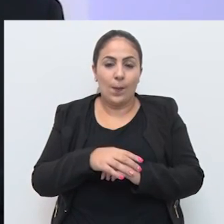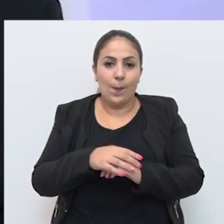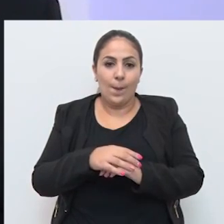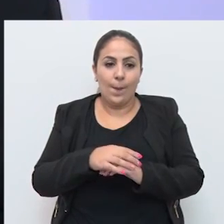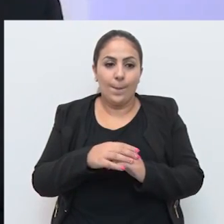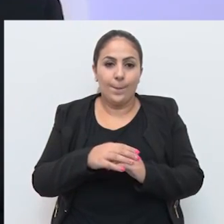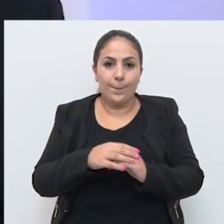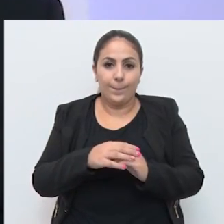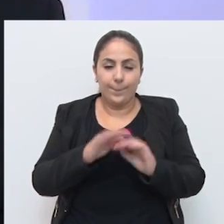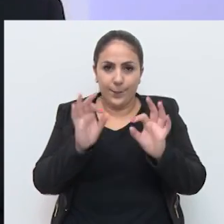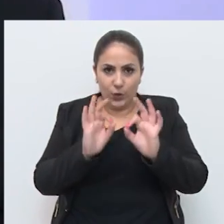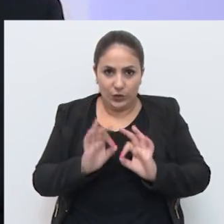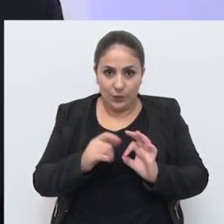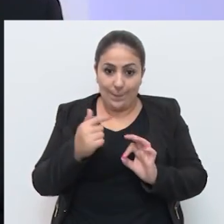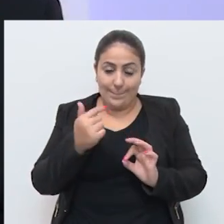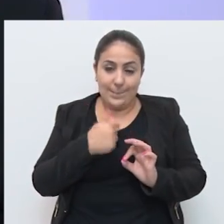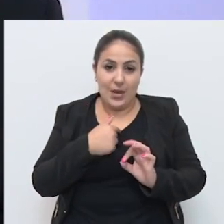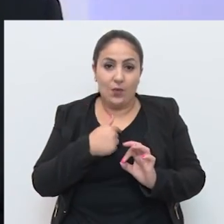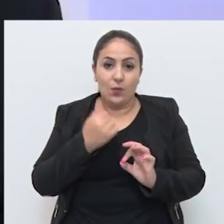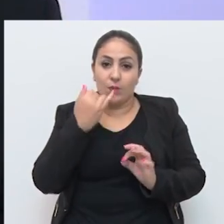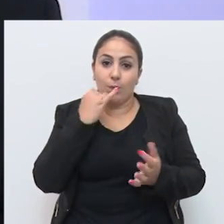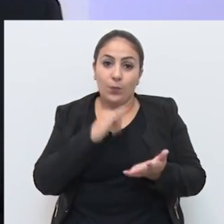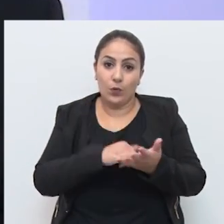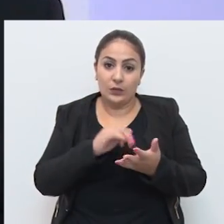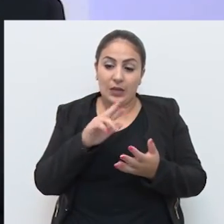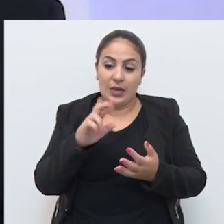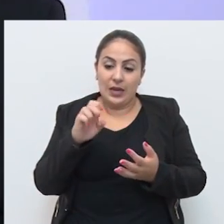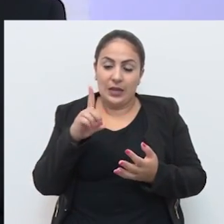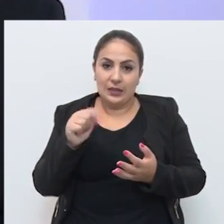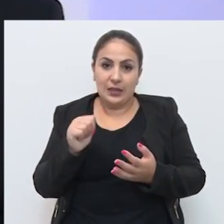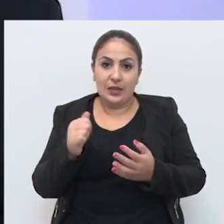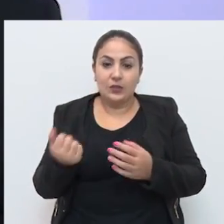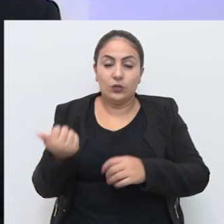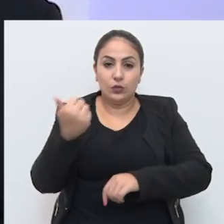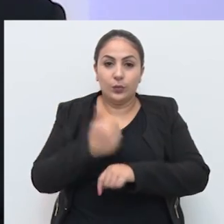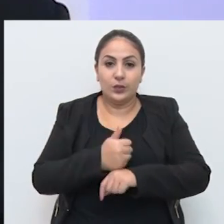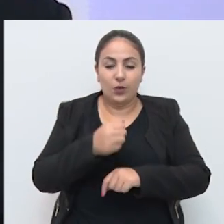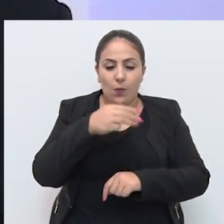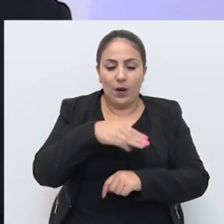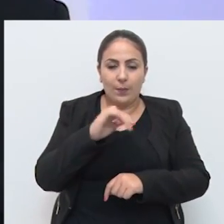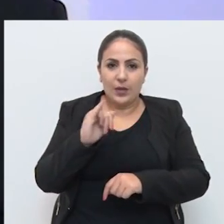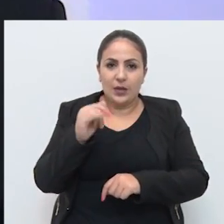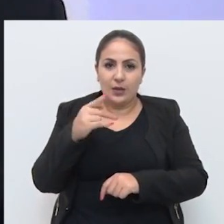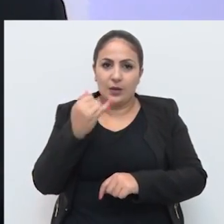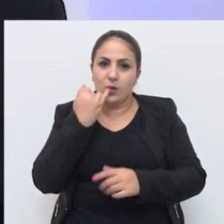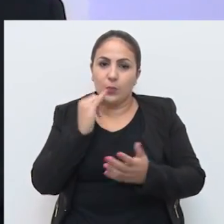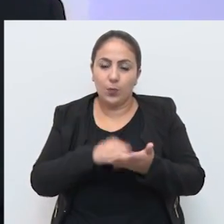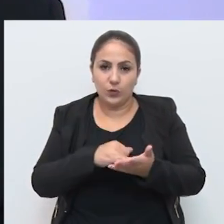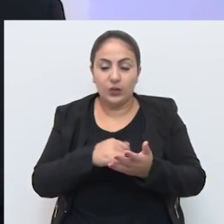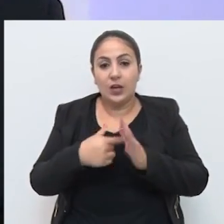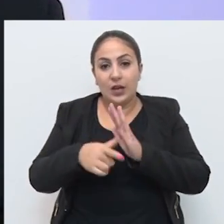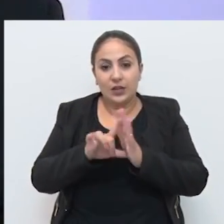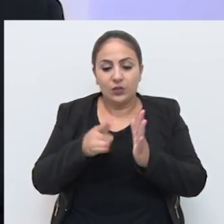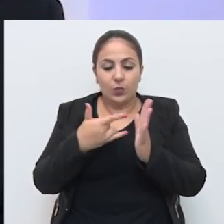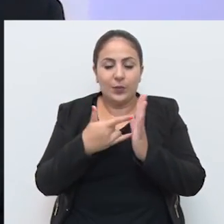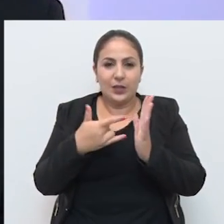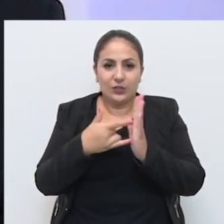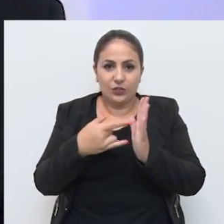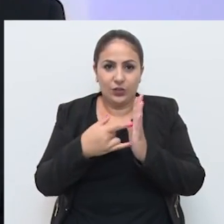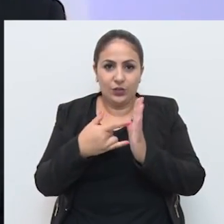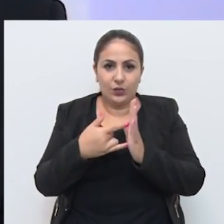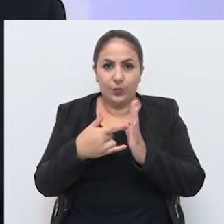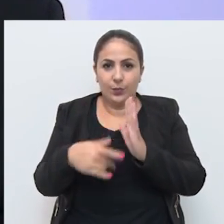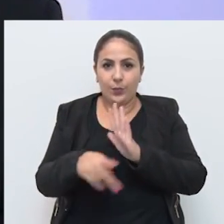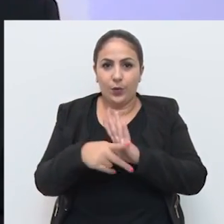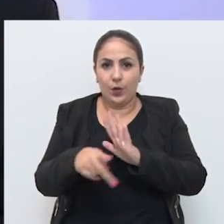Imposto de Renda, que é um programa que surgiu esse ano. Ele substitui o M Imposto de Renda, que era o aplicativo